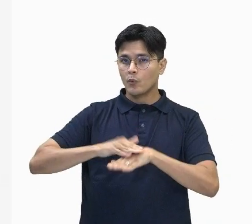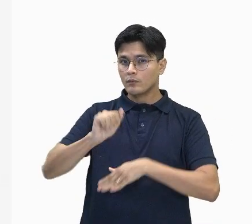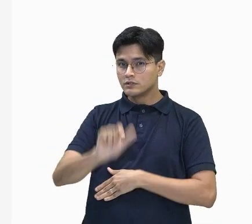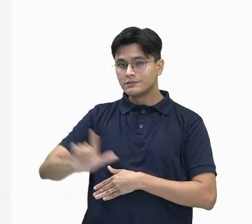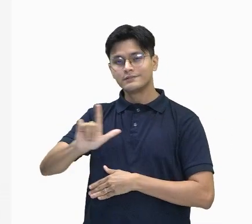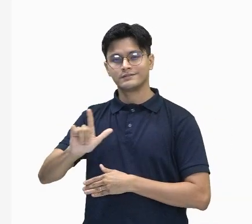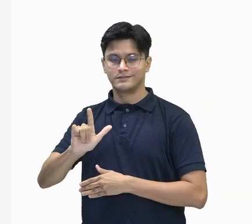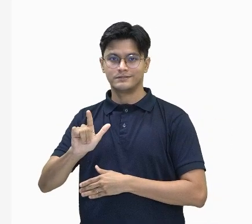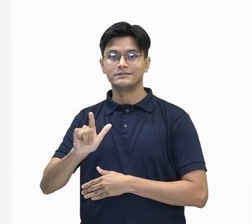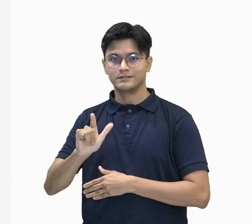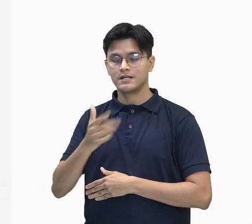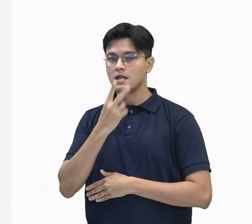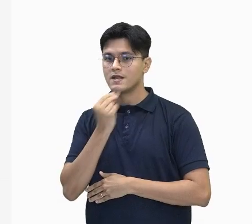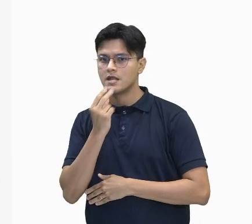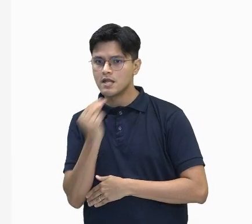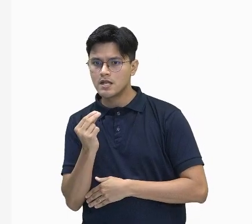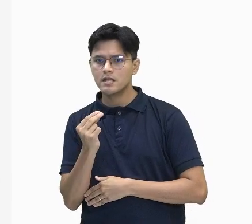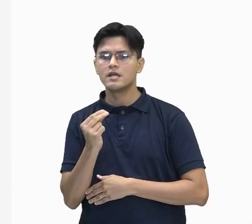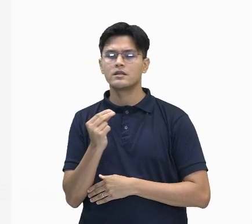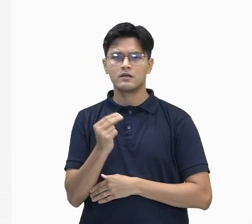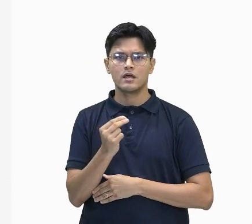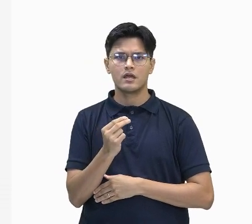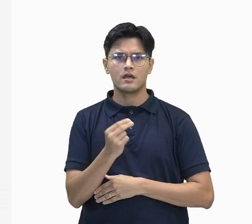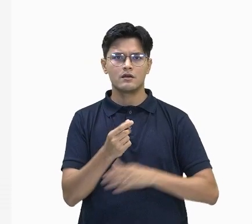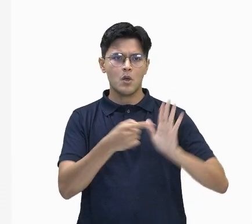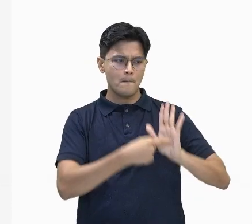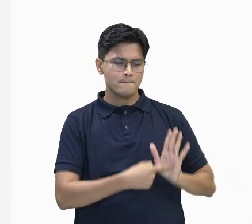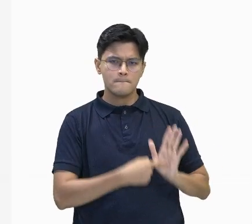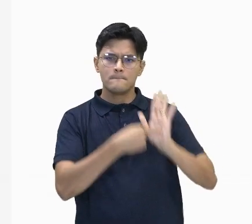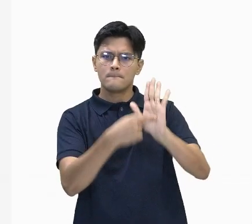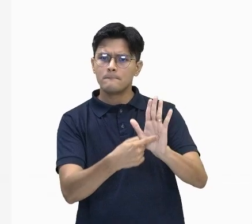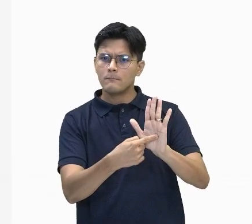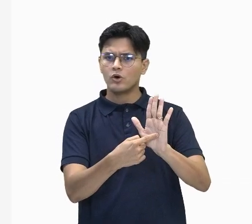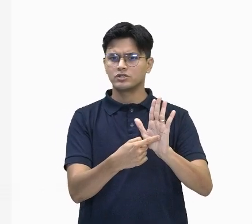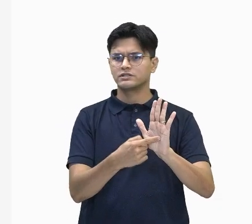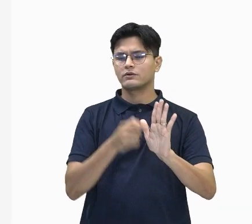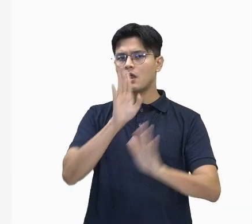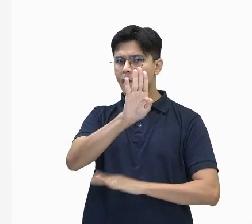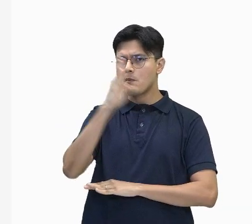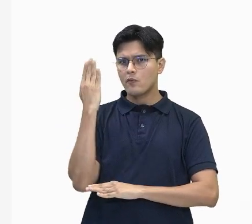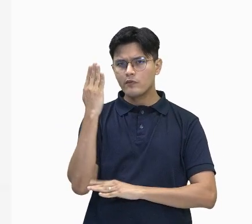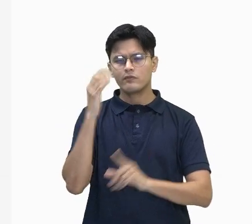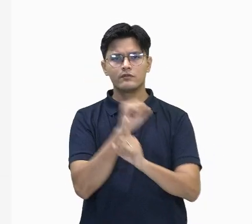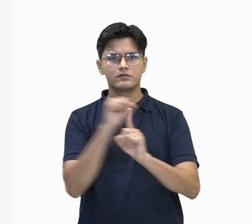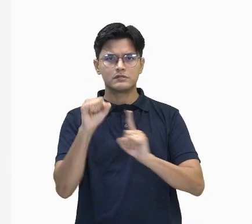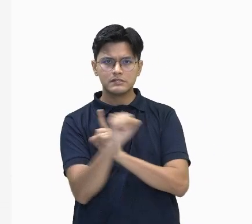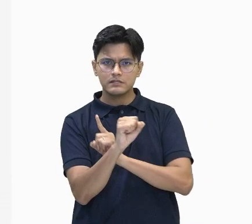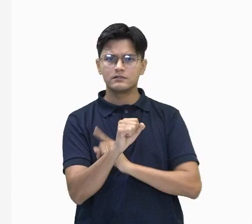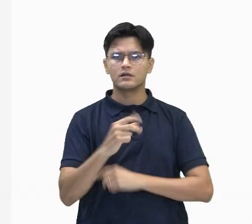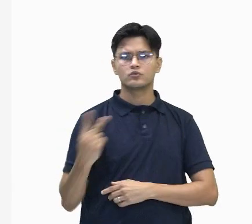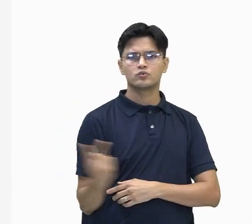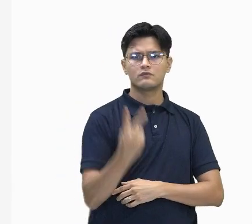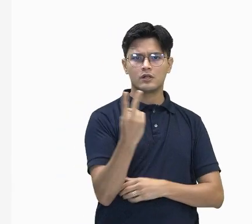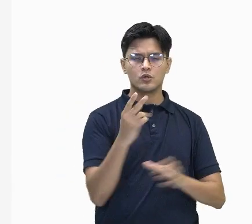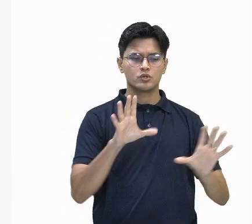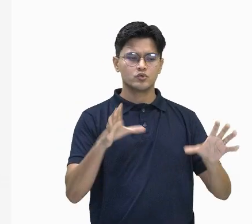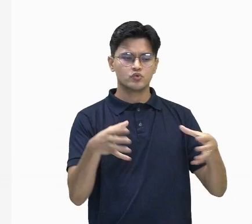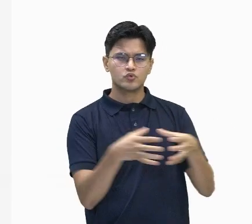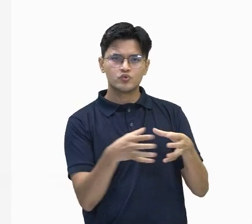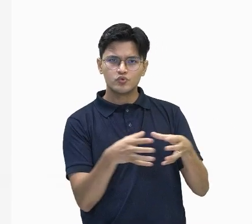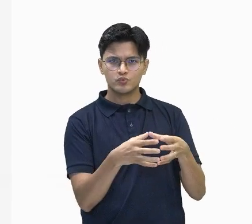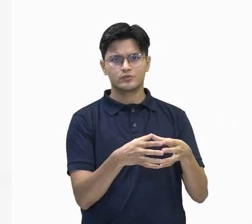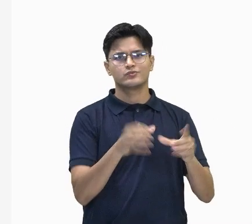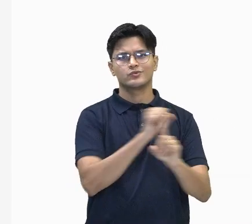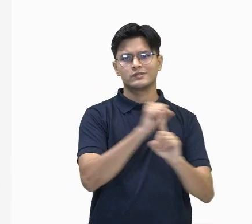hipocrisia, né, da sociedade, dos valores burgueses mesmo, e das instituições sociais do